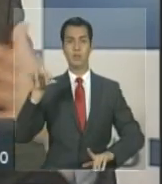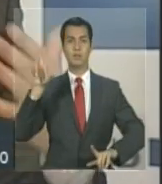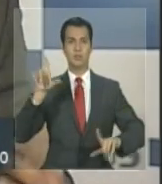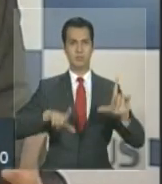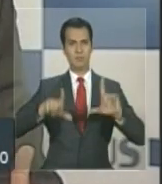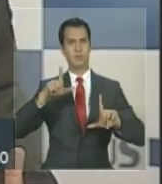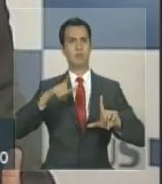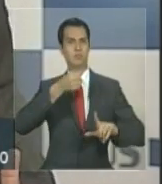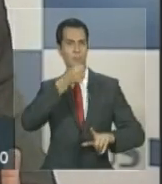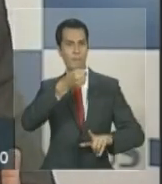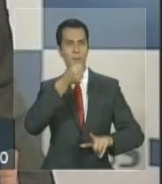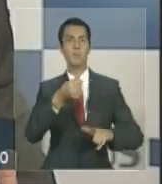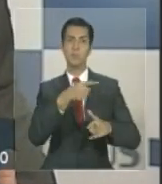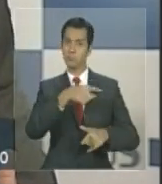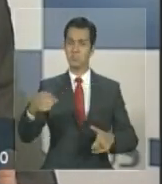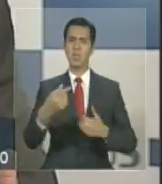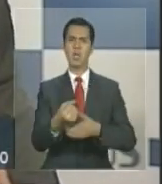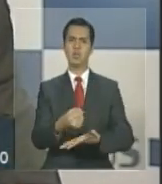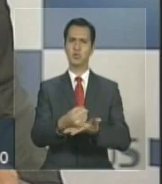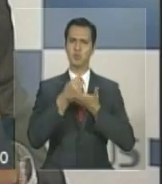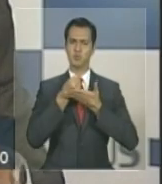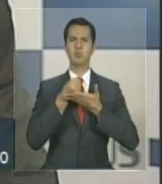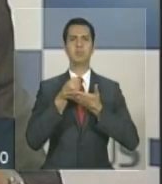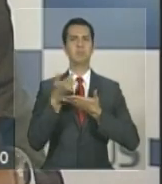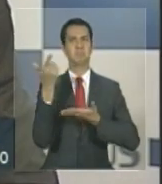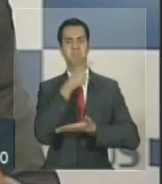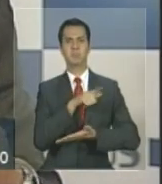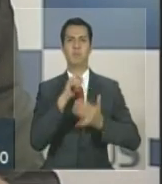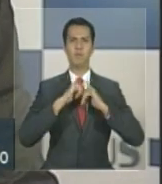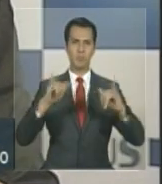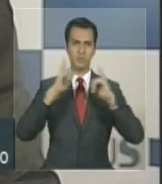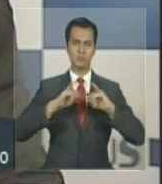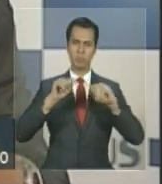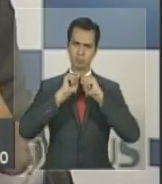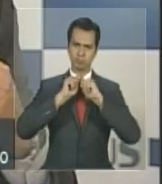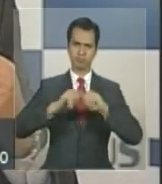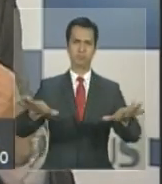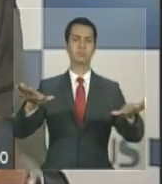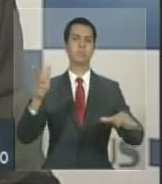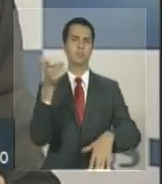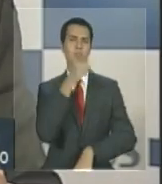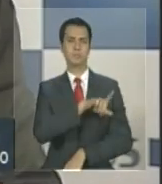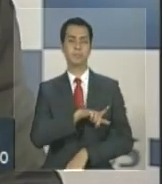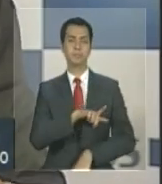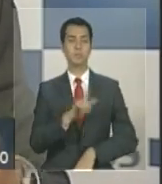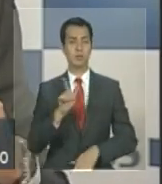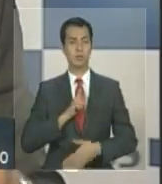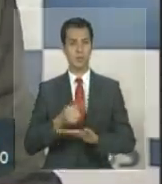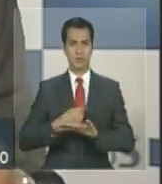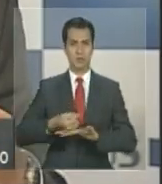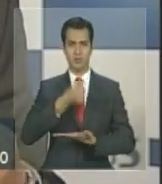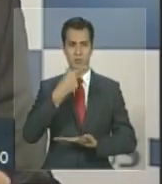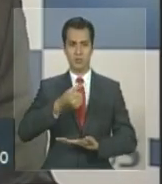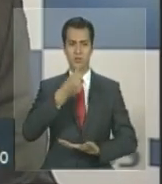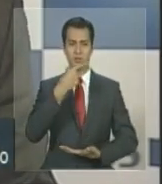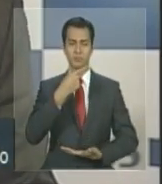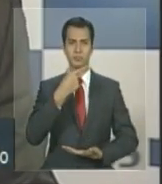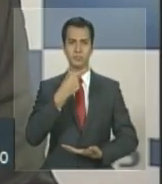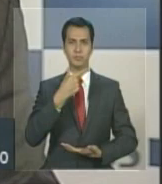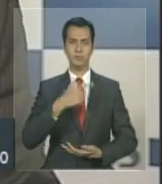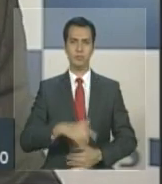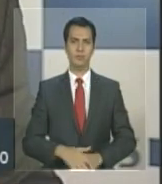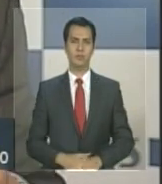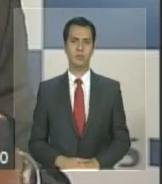em reproduzir essa informação, né? Tem um tipo de remédio que é um antigripal que deve ser